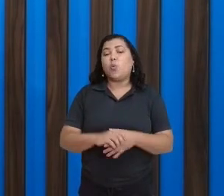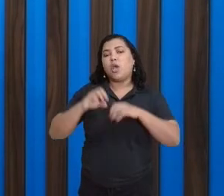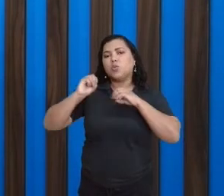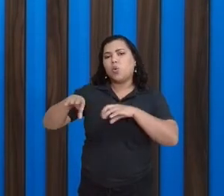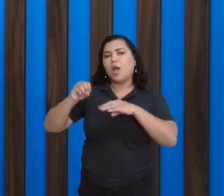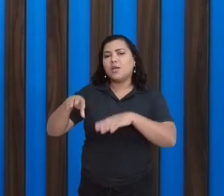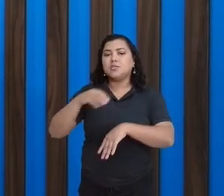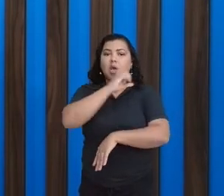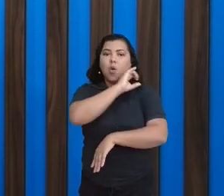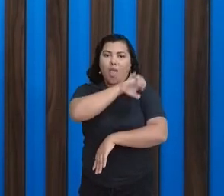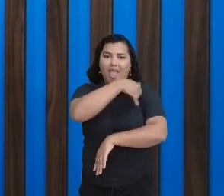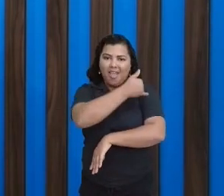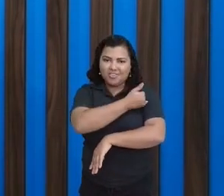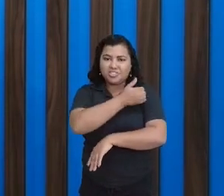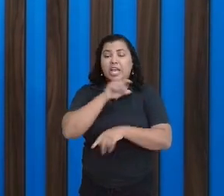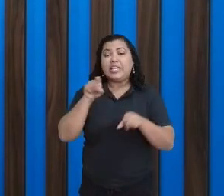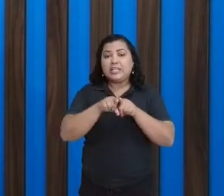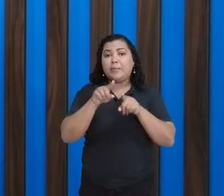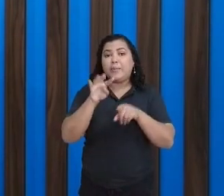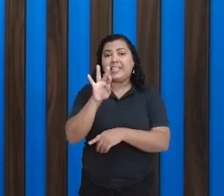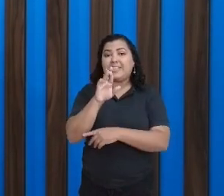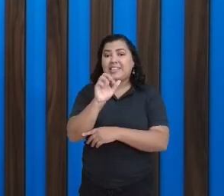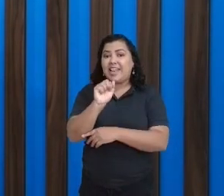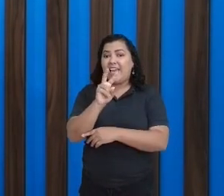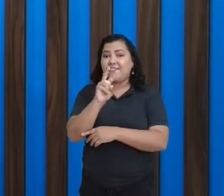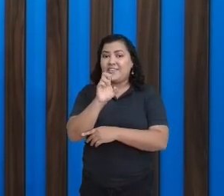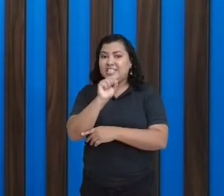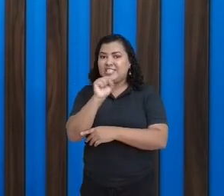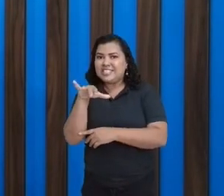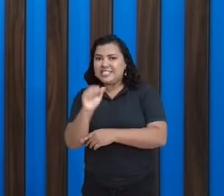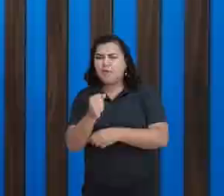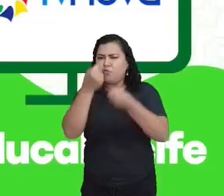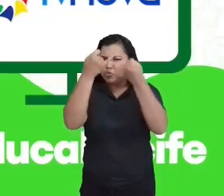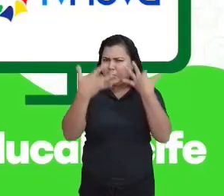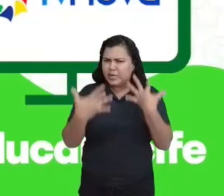e Adultos, o EJA. Então presta atenção que eu vou explicar tudo bem